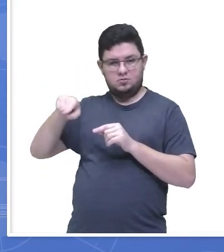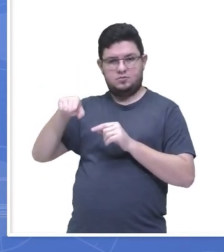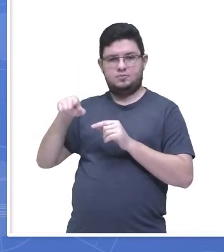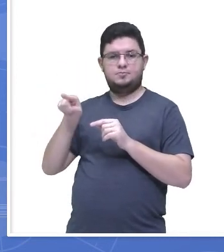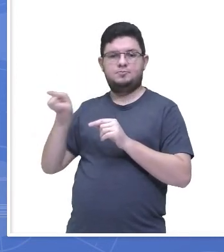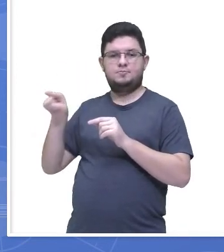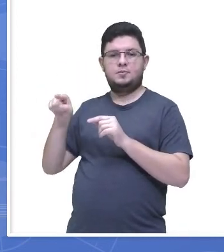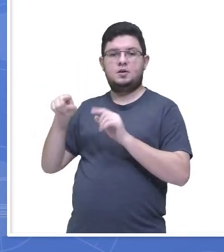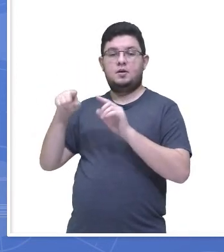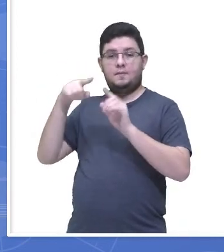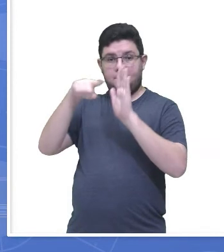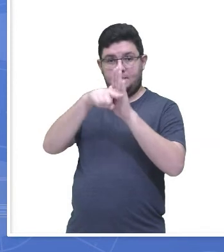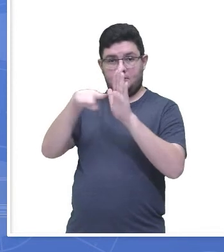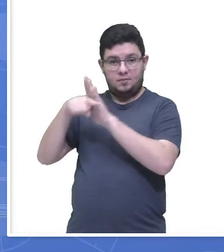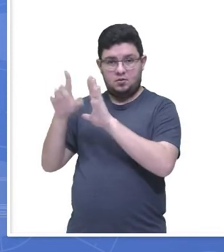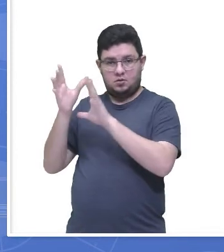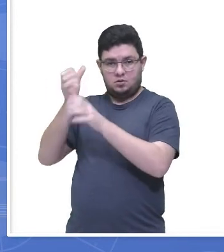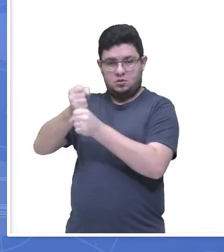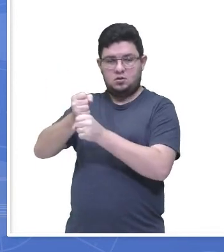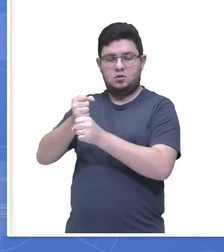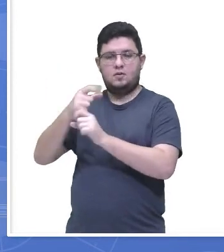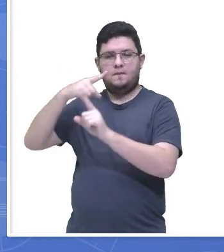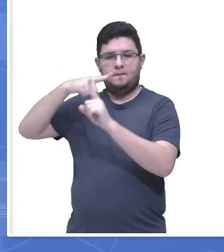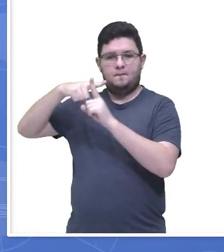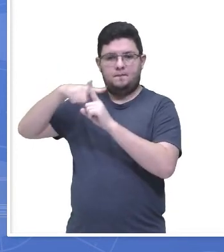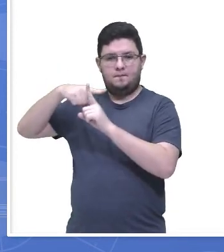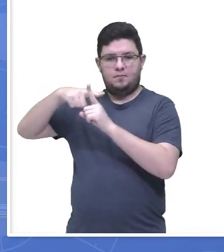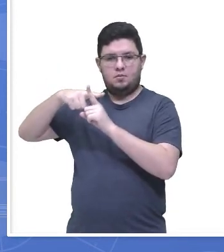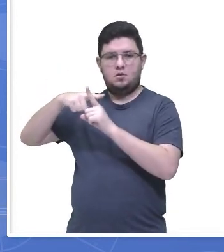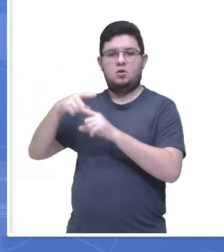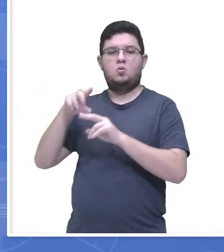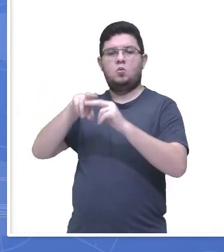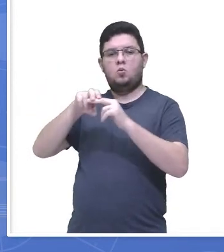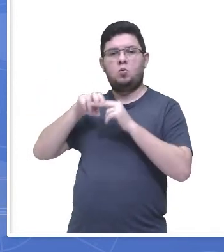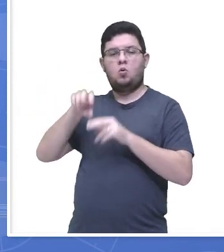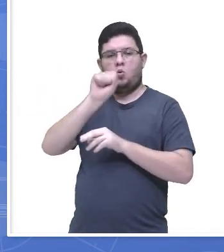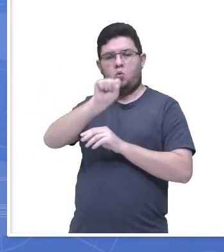aí na calculadora e vai obter o resultado 0,15